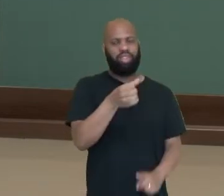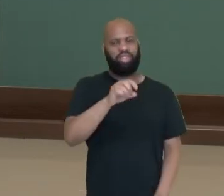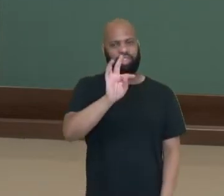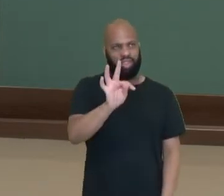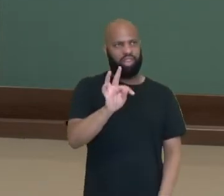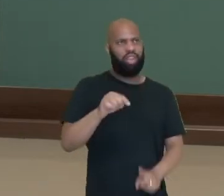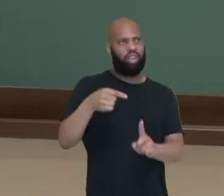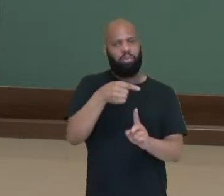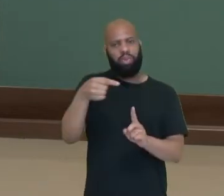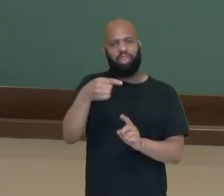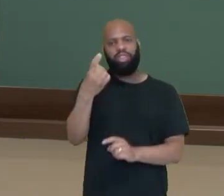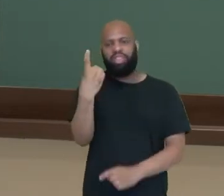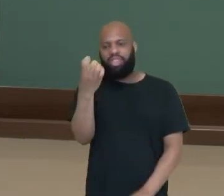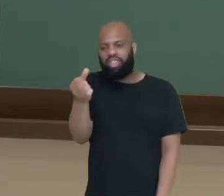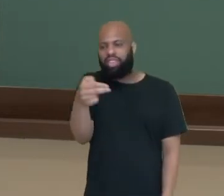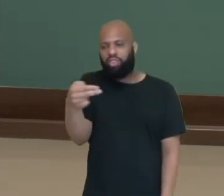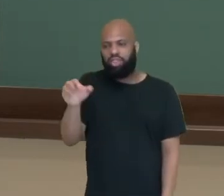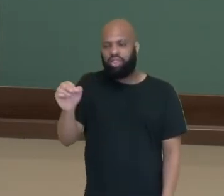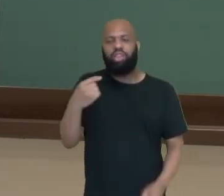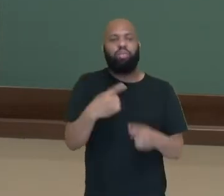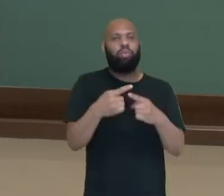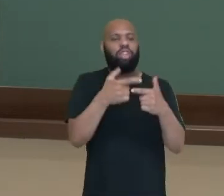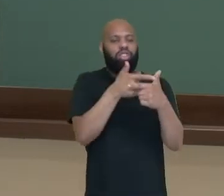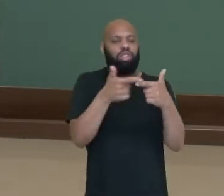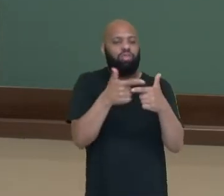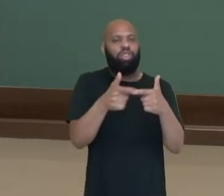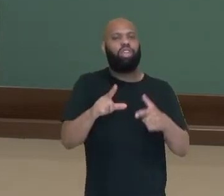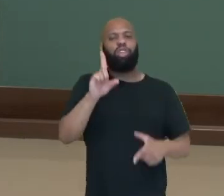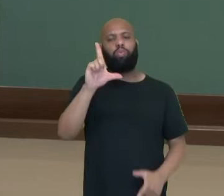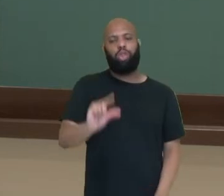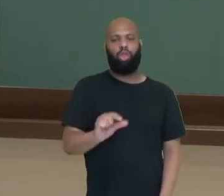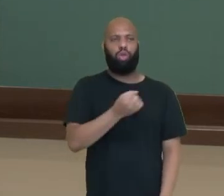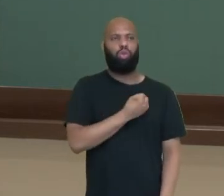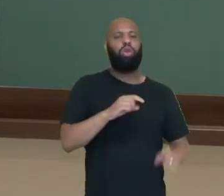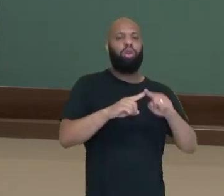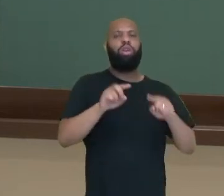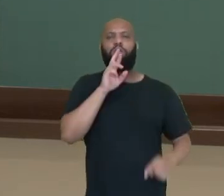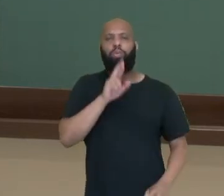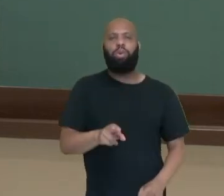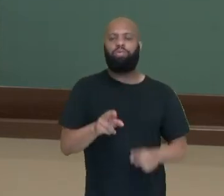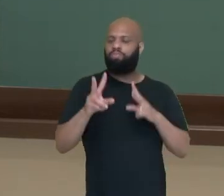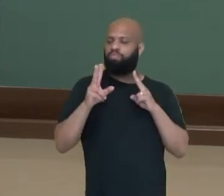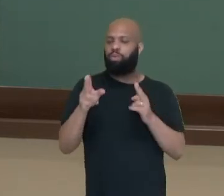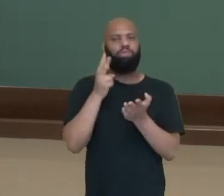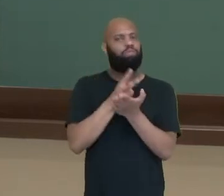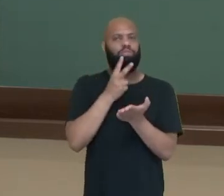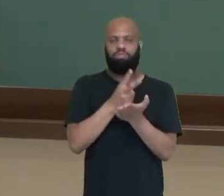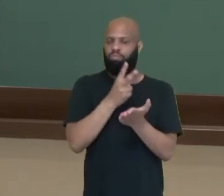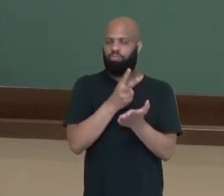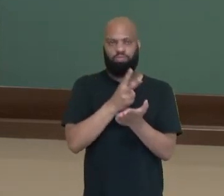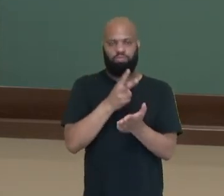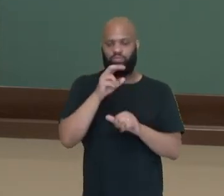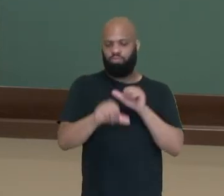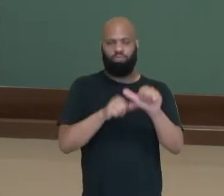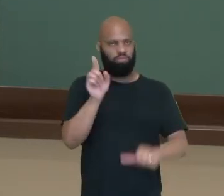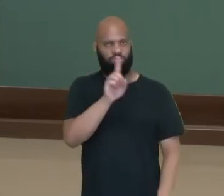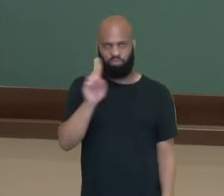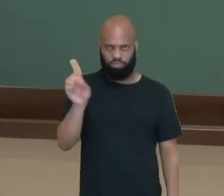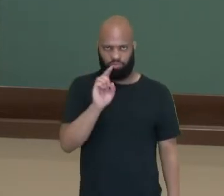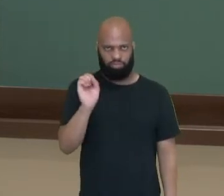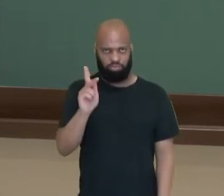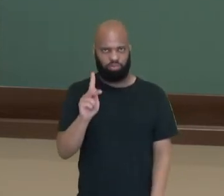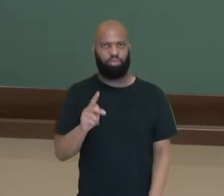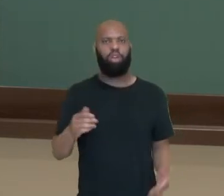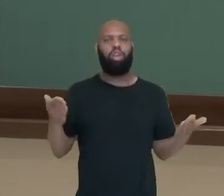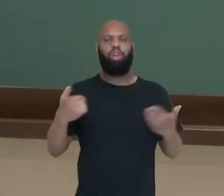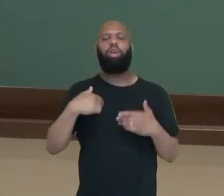igual a zero. Quando você divide, você trabalha com números menores, mas o resultado, o valor de t, não se altera, tá bom?